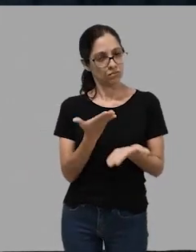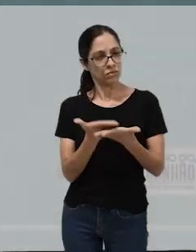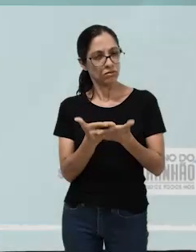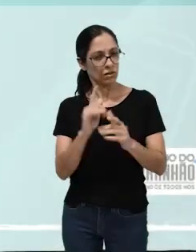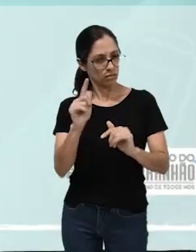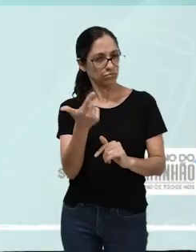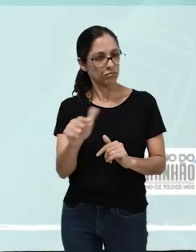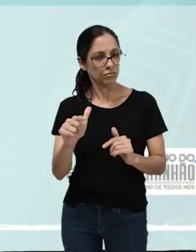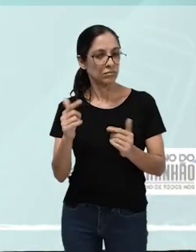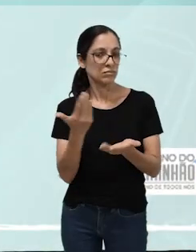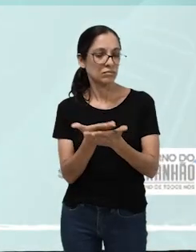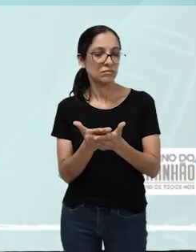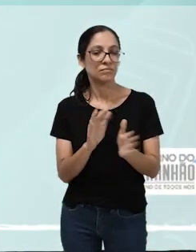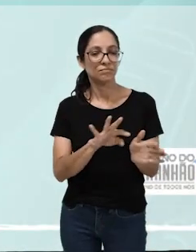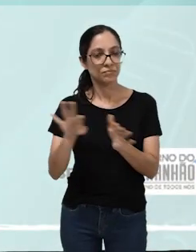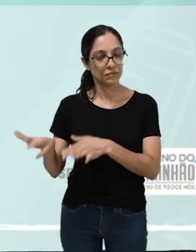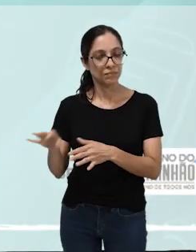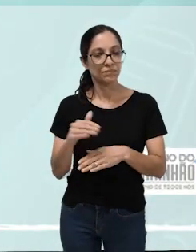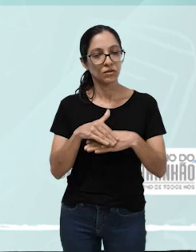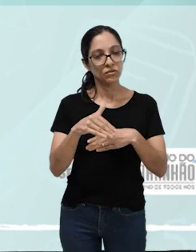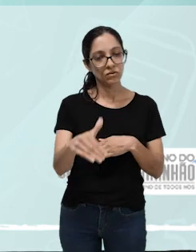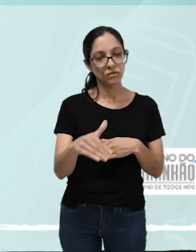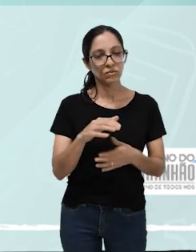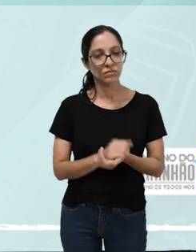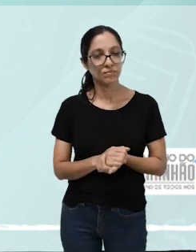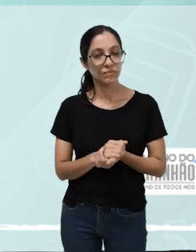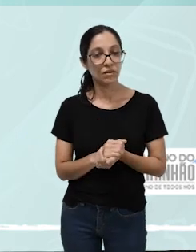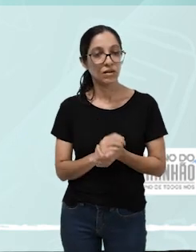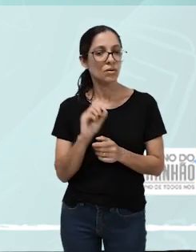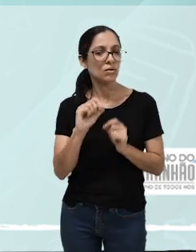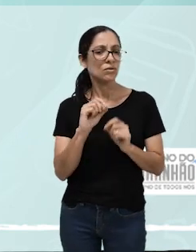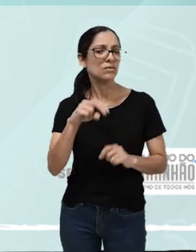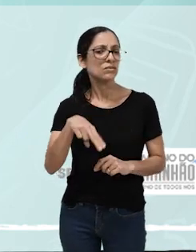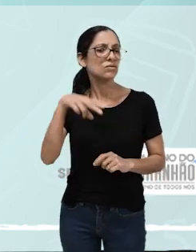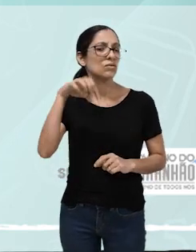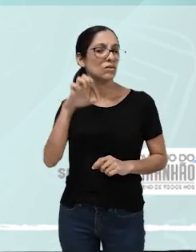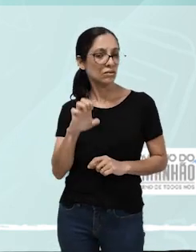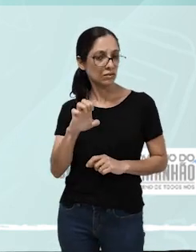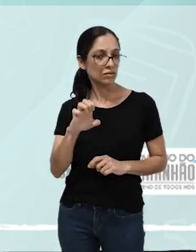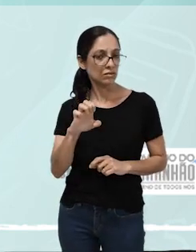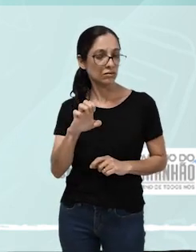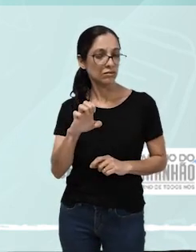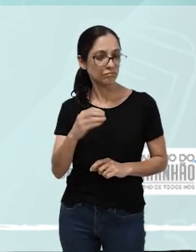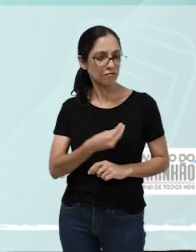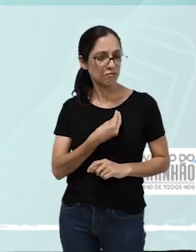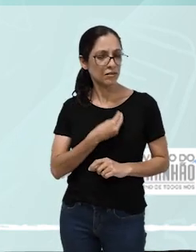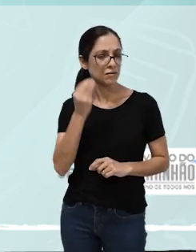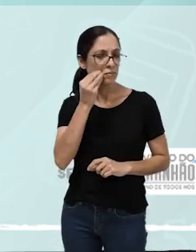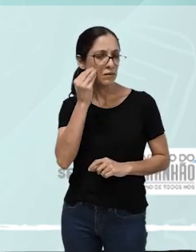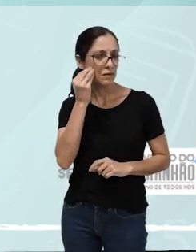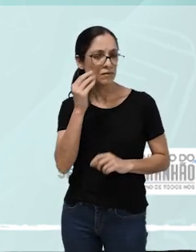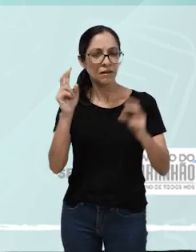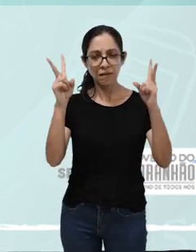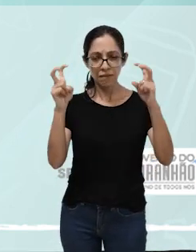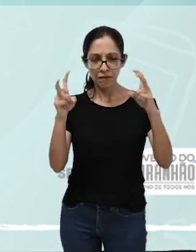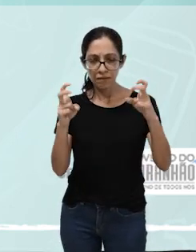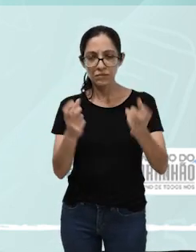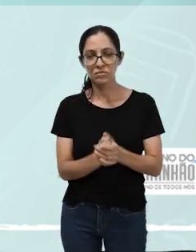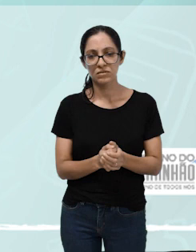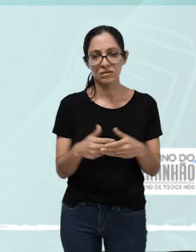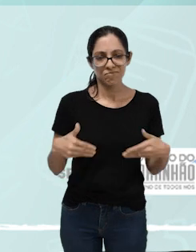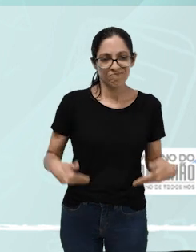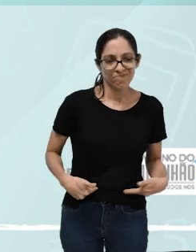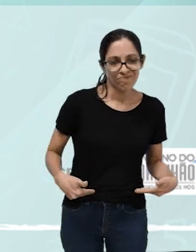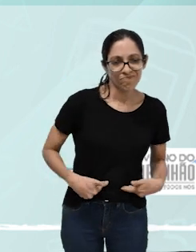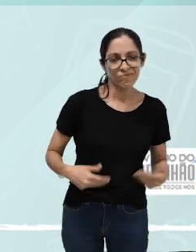adiantando certo continuando a realidade nordestina nordestina por exemplo abordando o temas típicos como a miséria